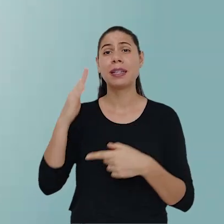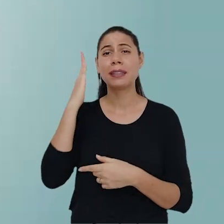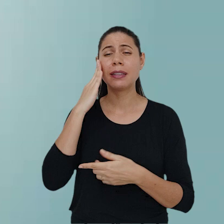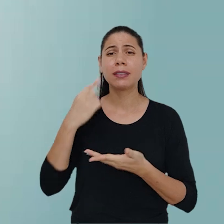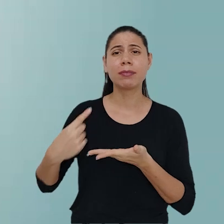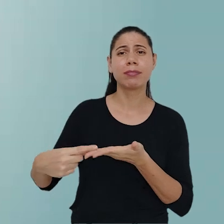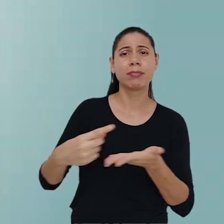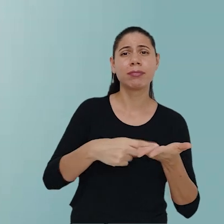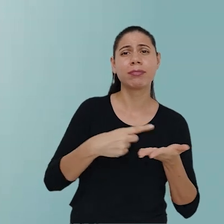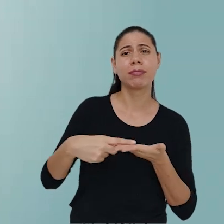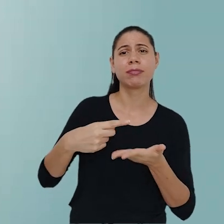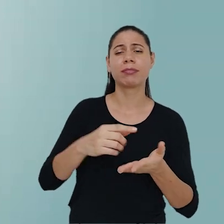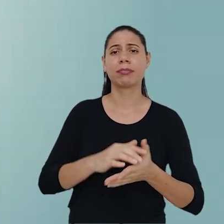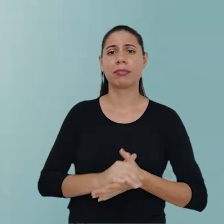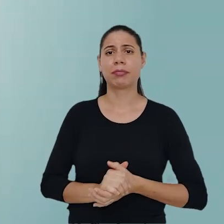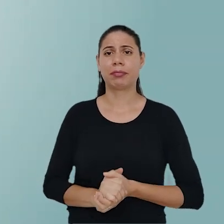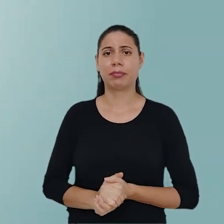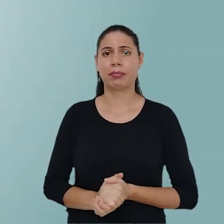partes.